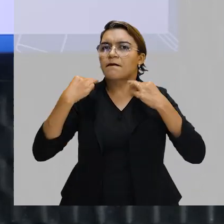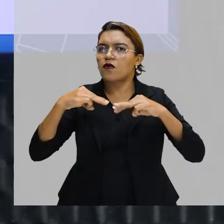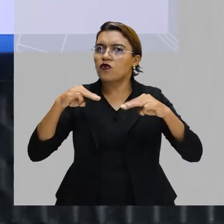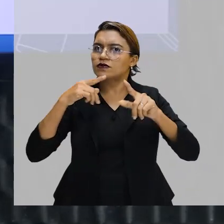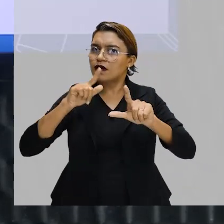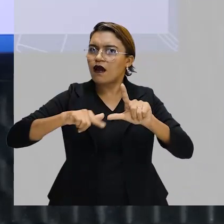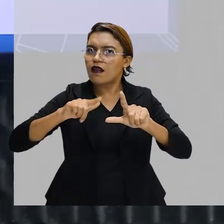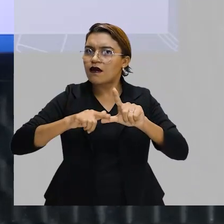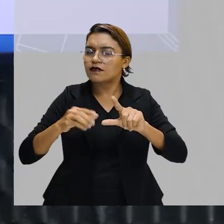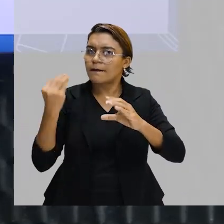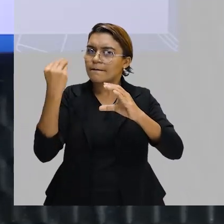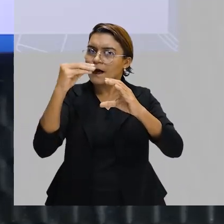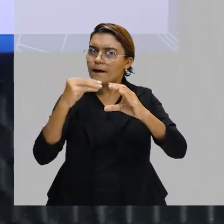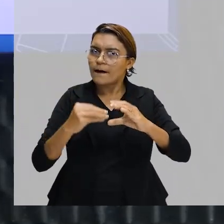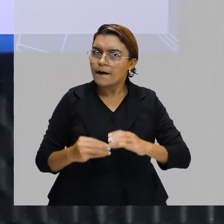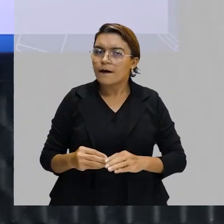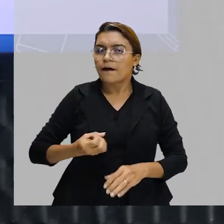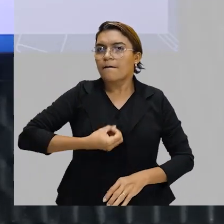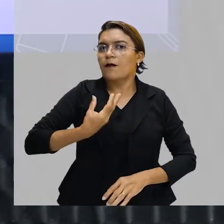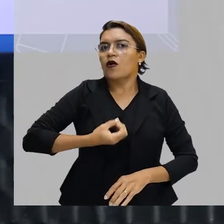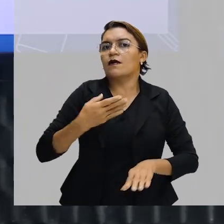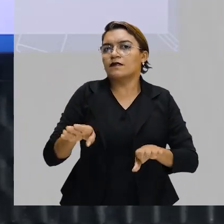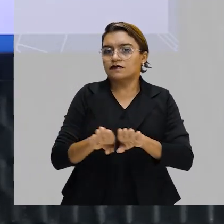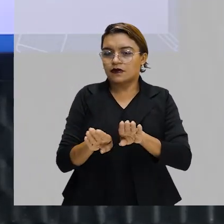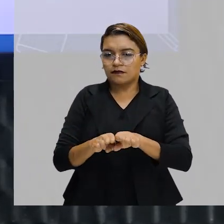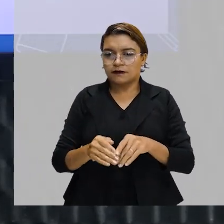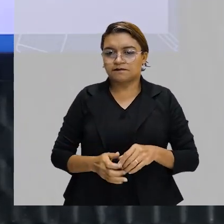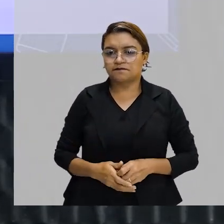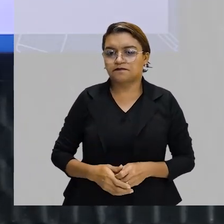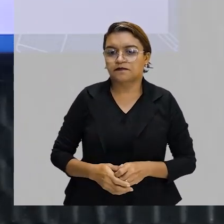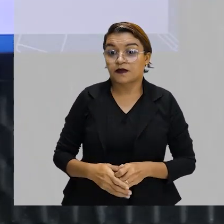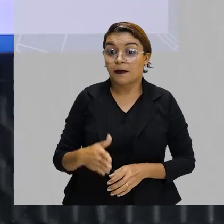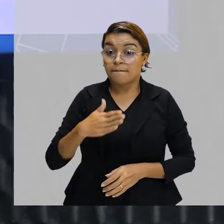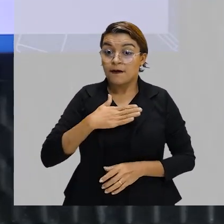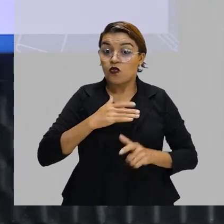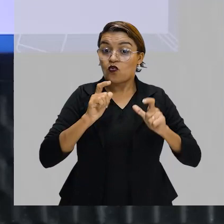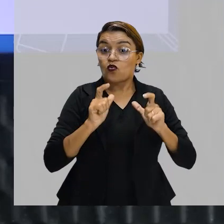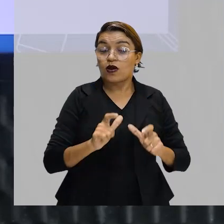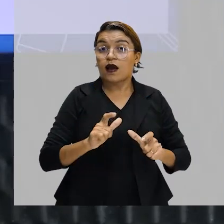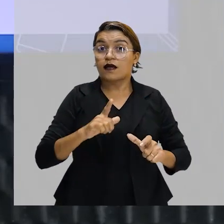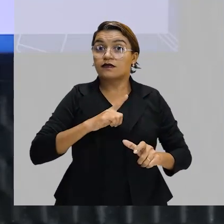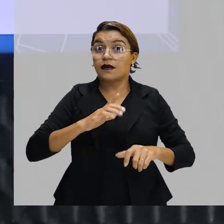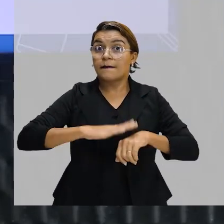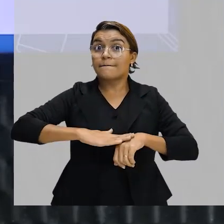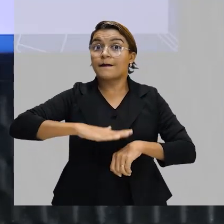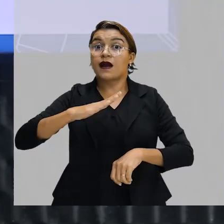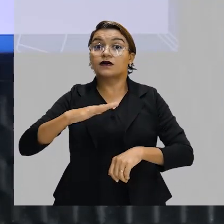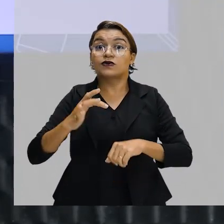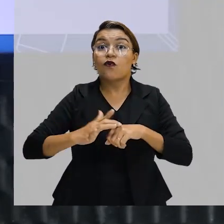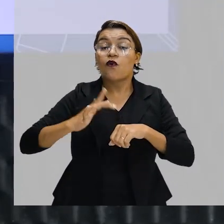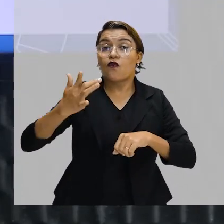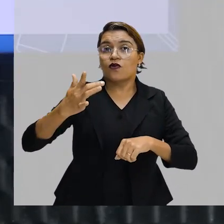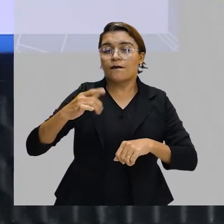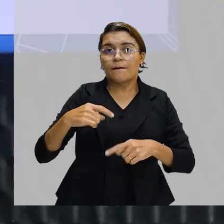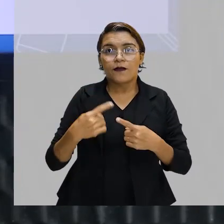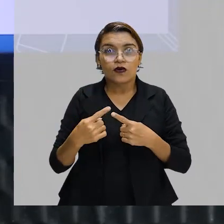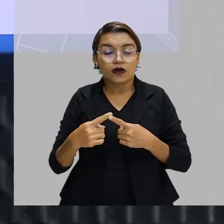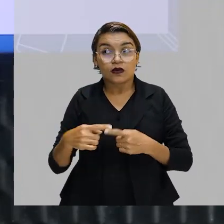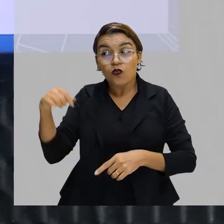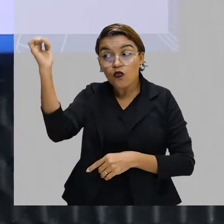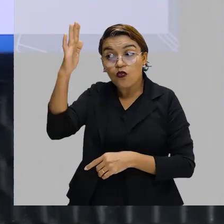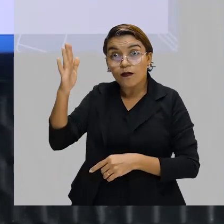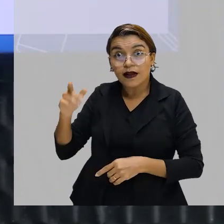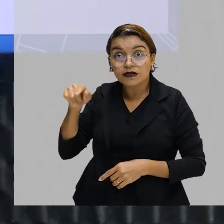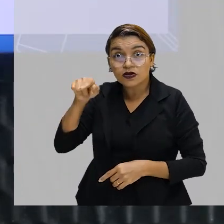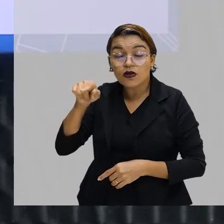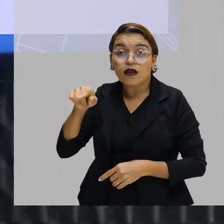poemas. Aí ele fala assim, ó. Minha terra tem mais ouro. Porque quando o Brasil foi descoberto,